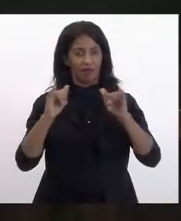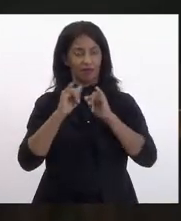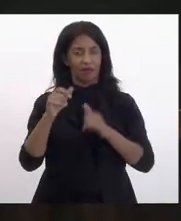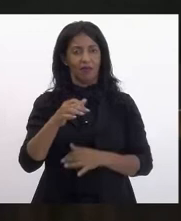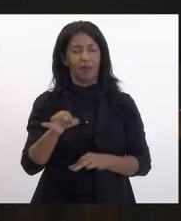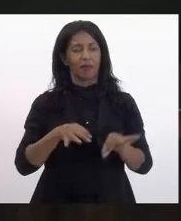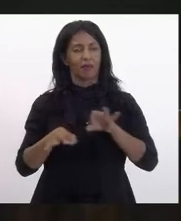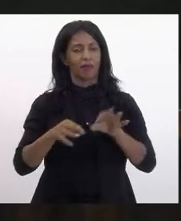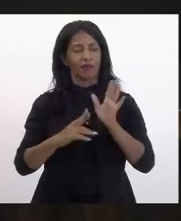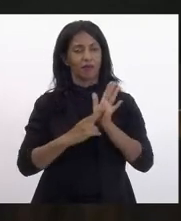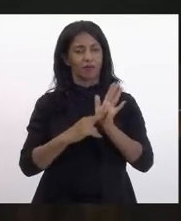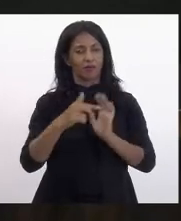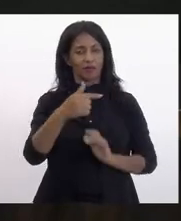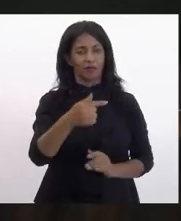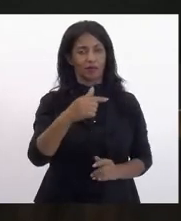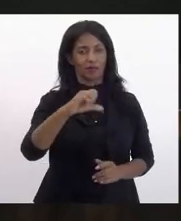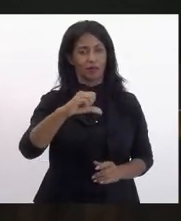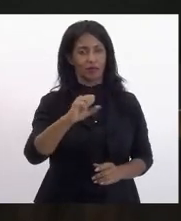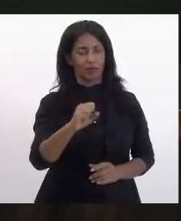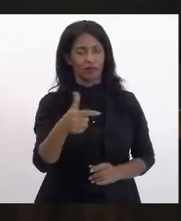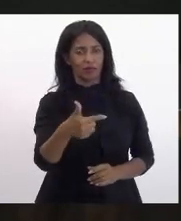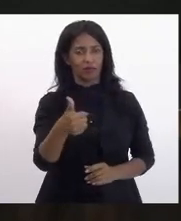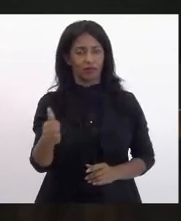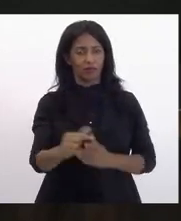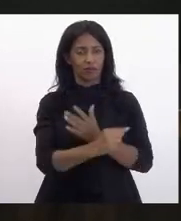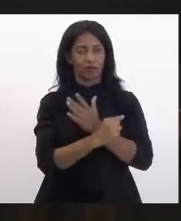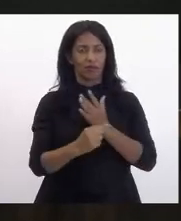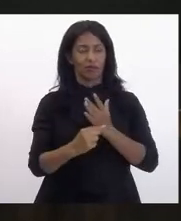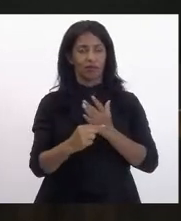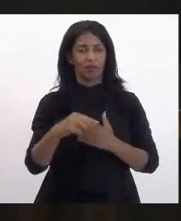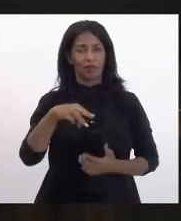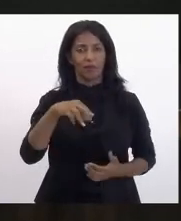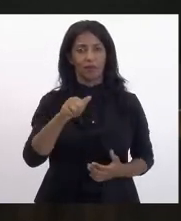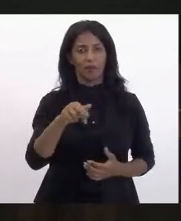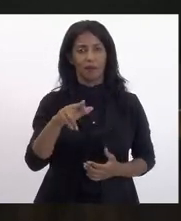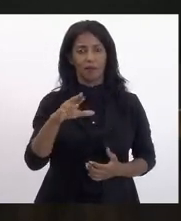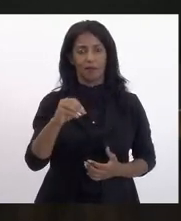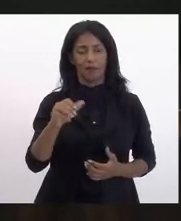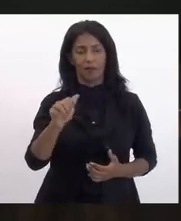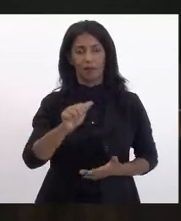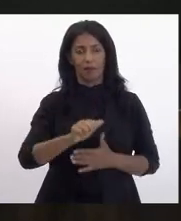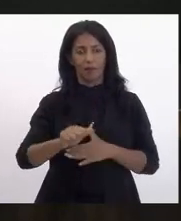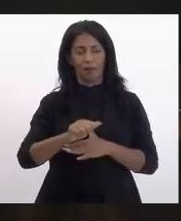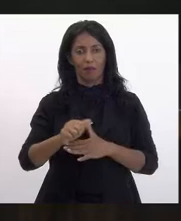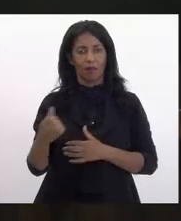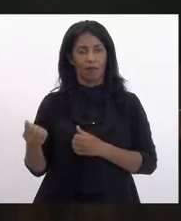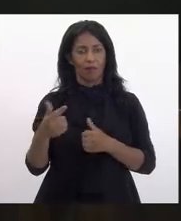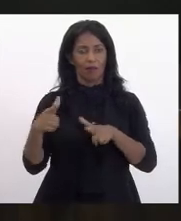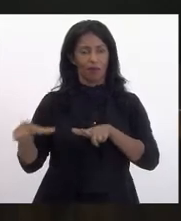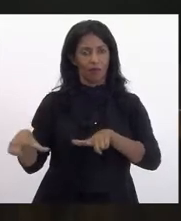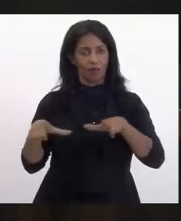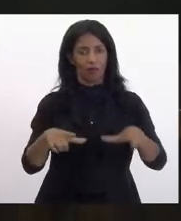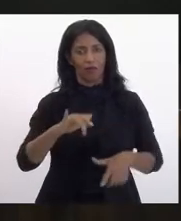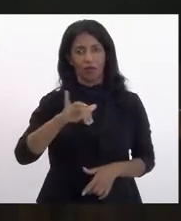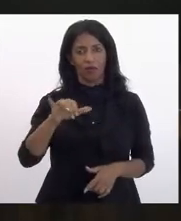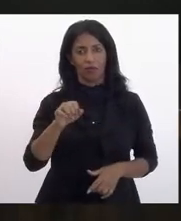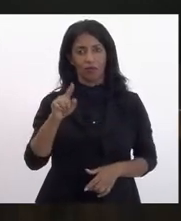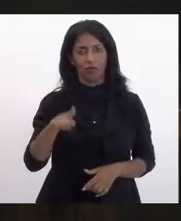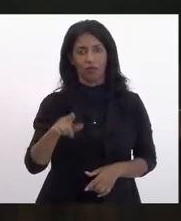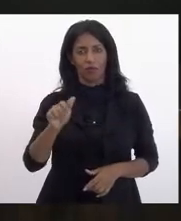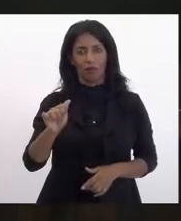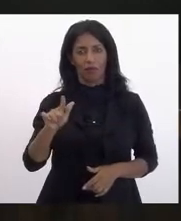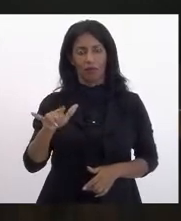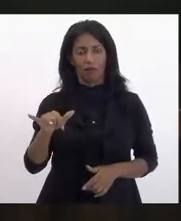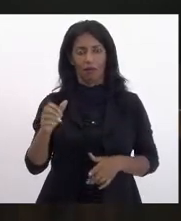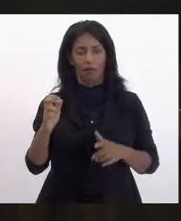projeto de resolução número 798/2021, de autoria do deputado Marcos Abraão, que concede o diploma de José de Alencar